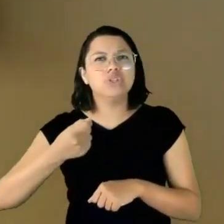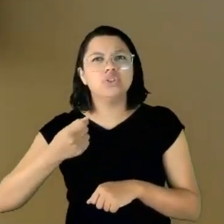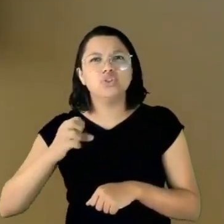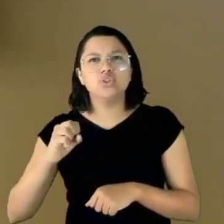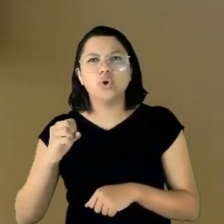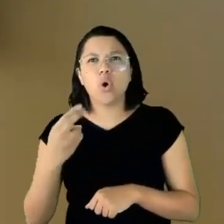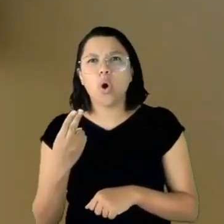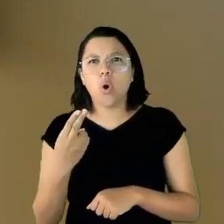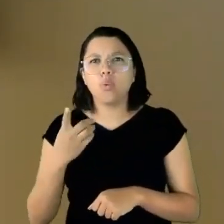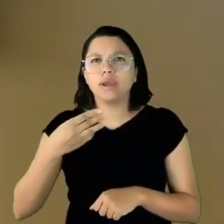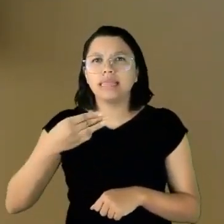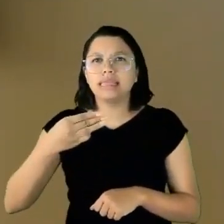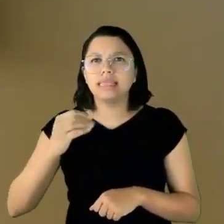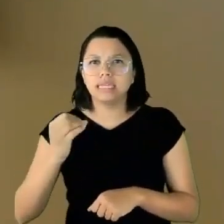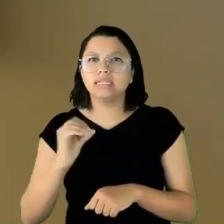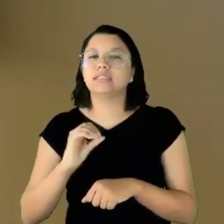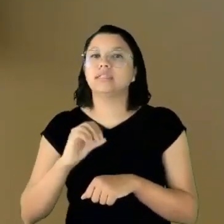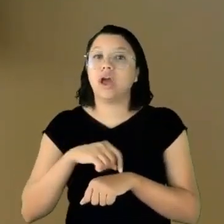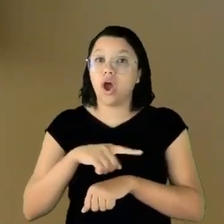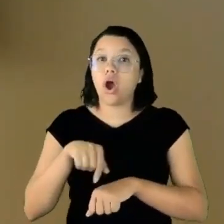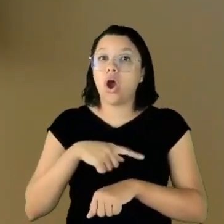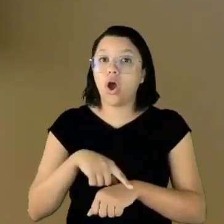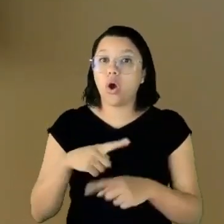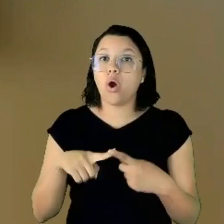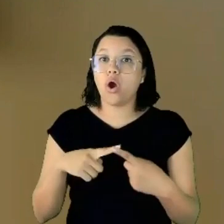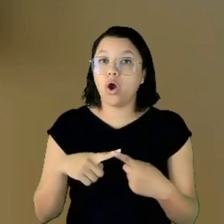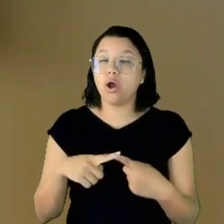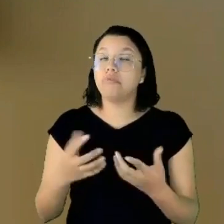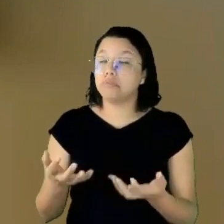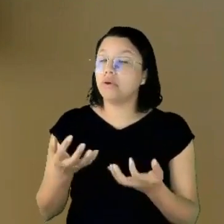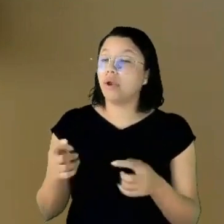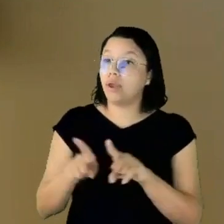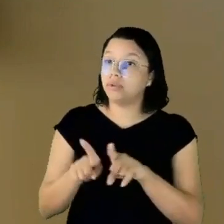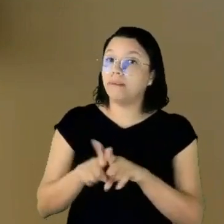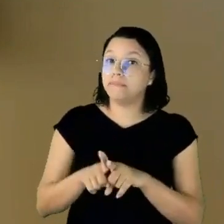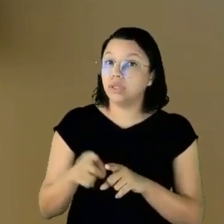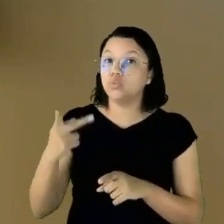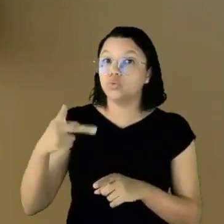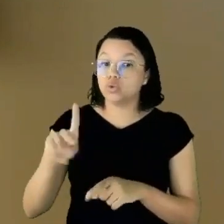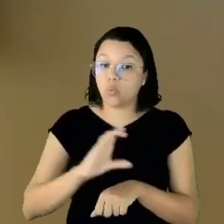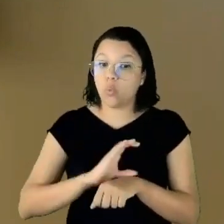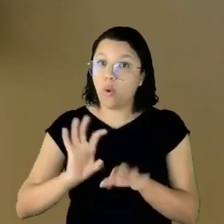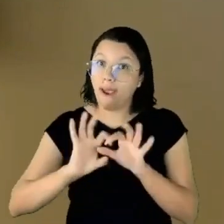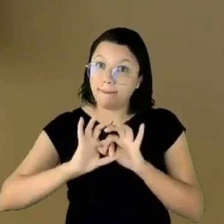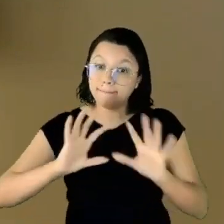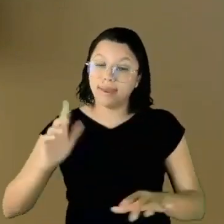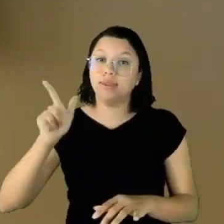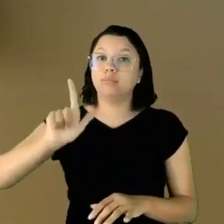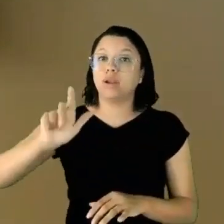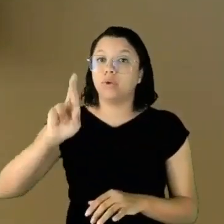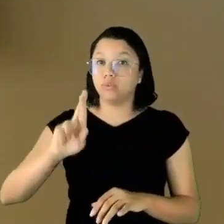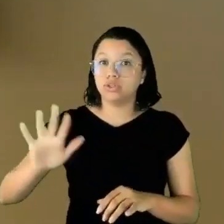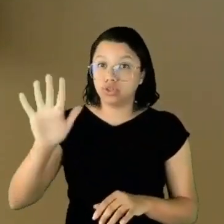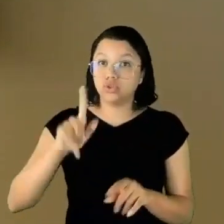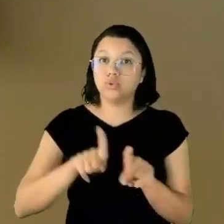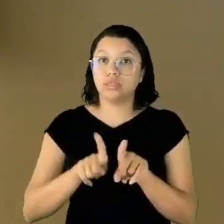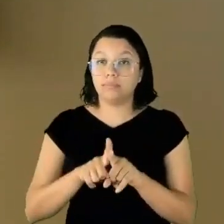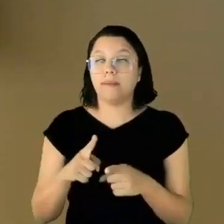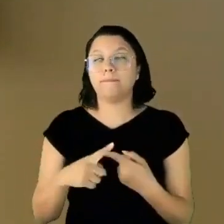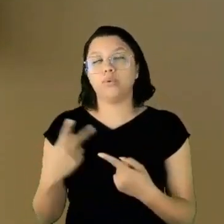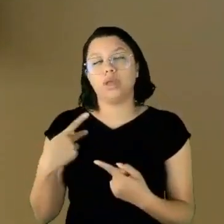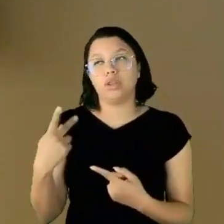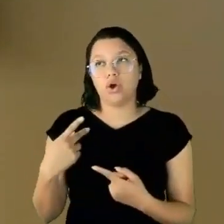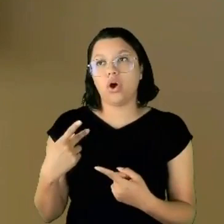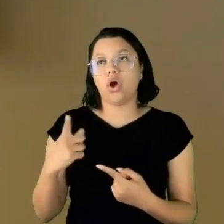queria sugerir publicamente que da próxima vez o seu curso fosse aberto para as outras regiões também que eu acho que nós temos o privilégio de